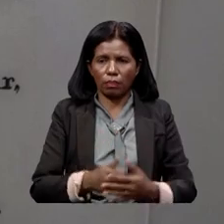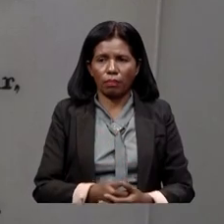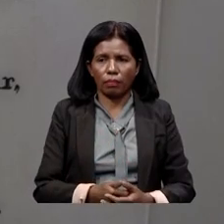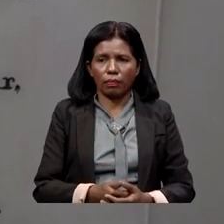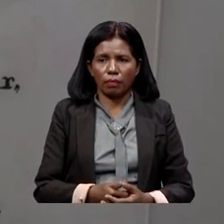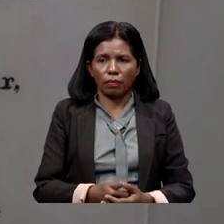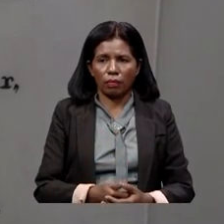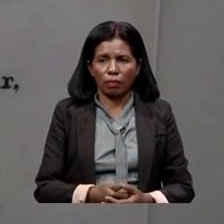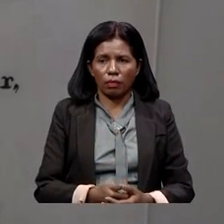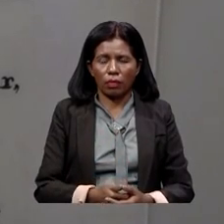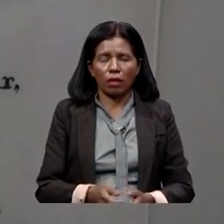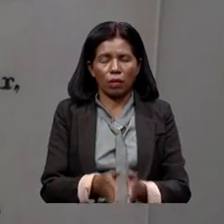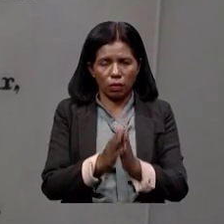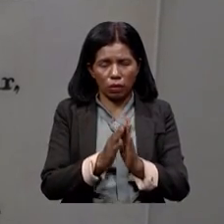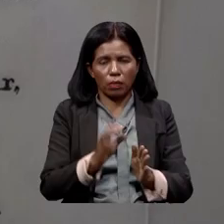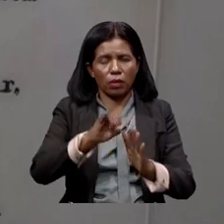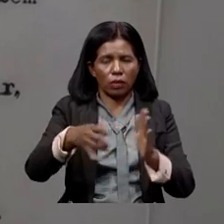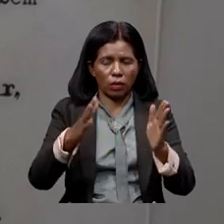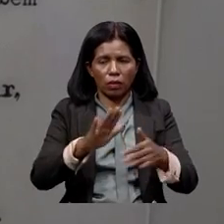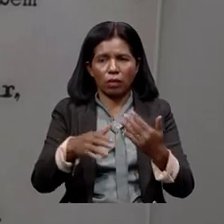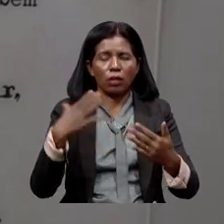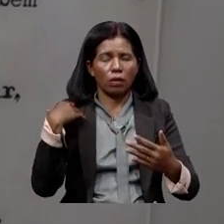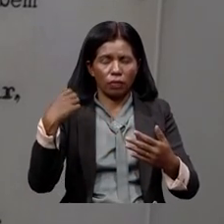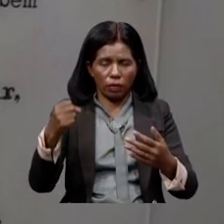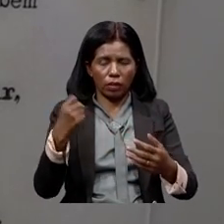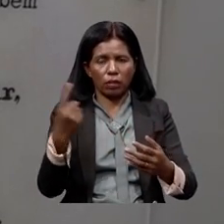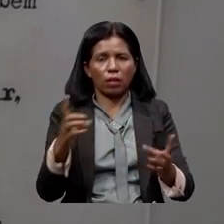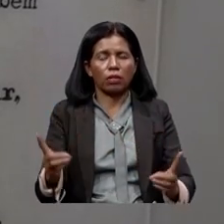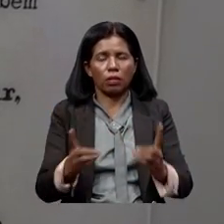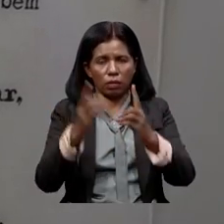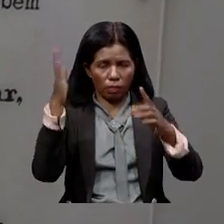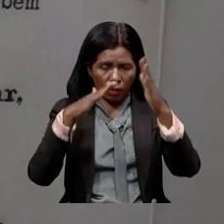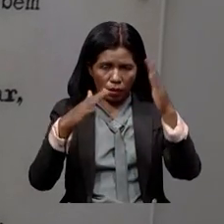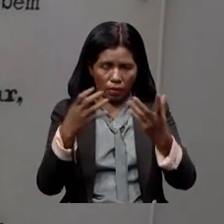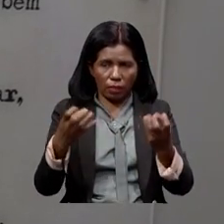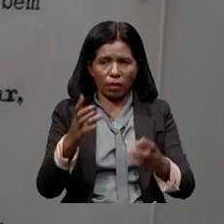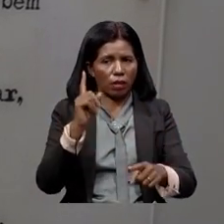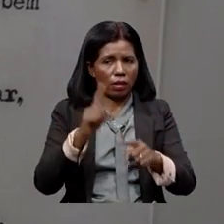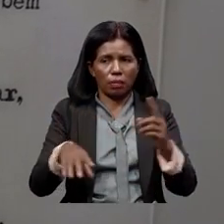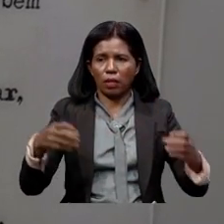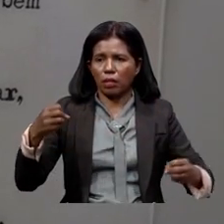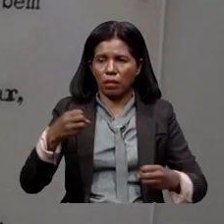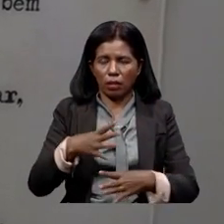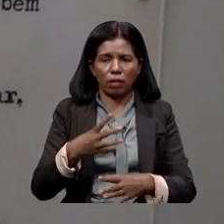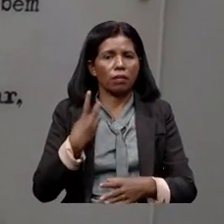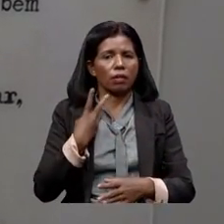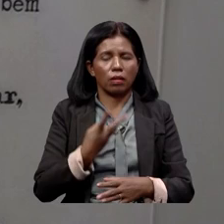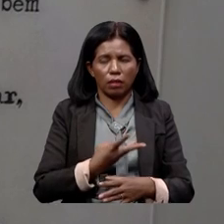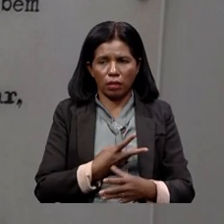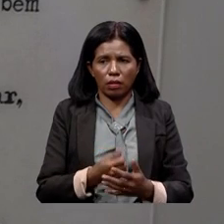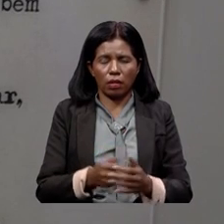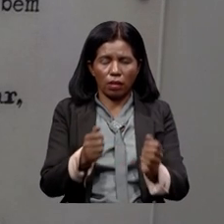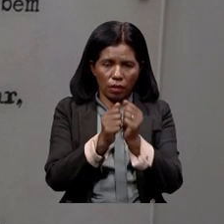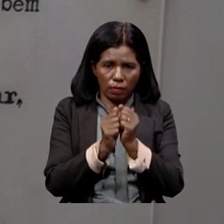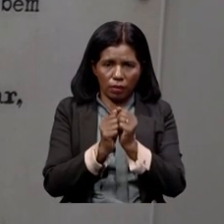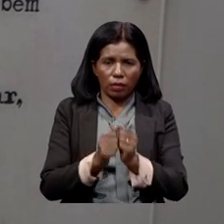sba forte na fati bele te enfrenta problema oe la bele la likatao kita hamutu